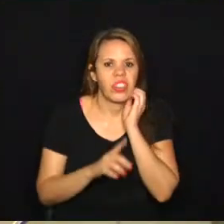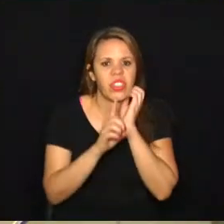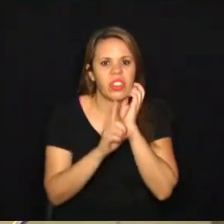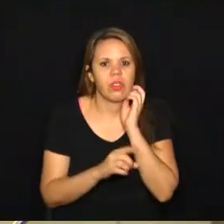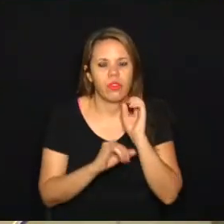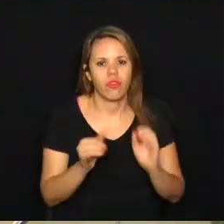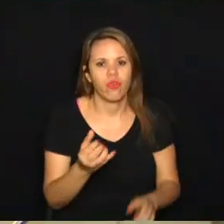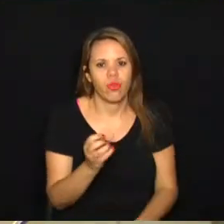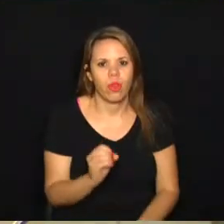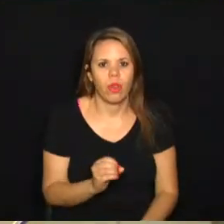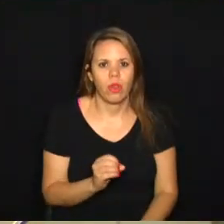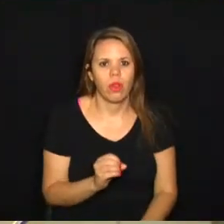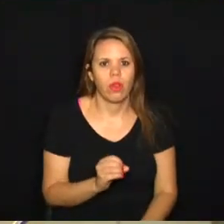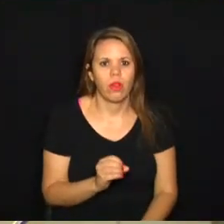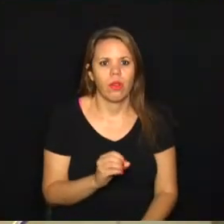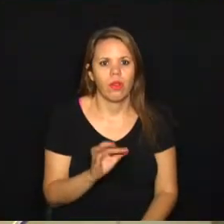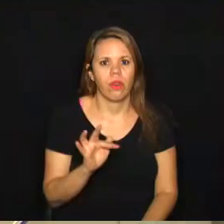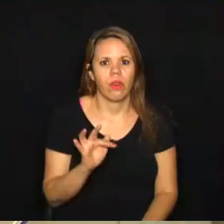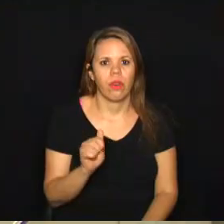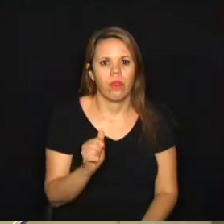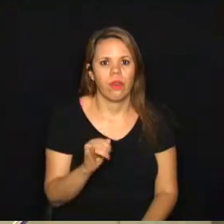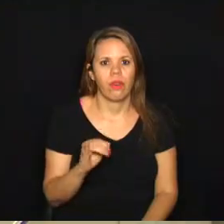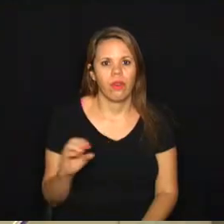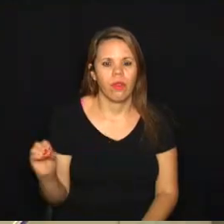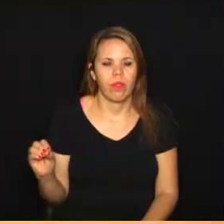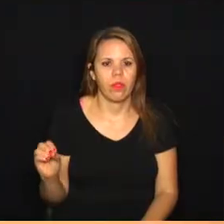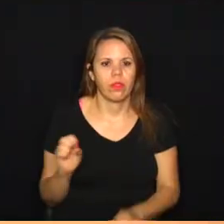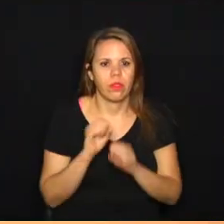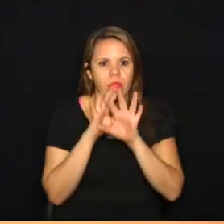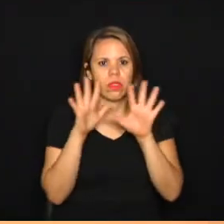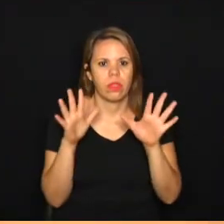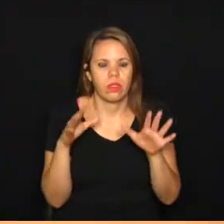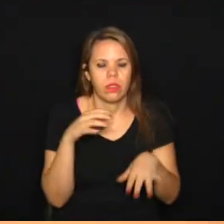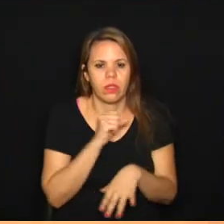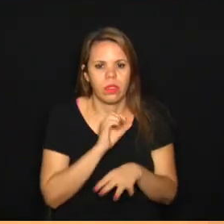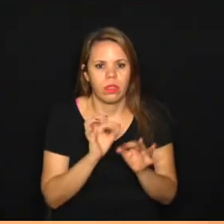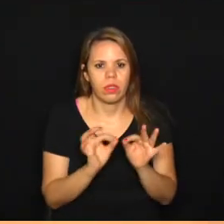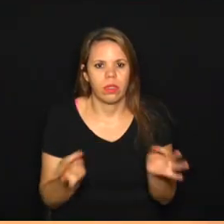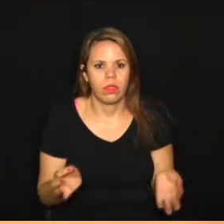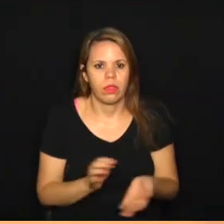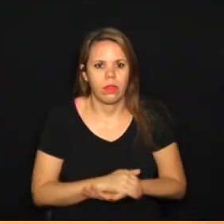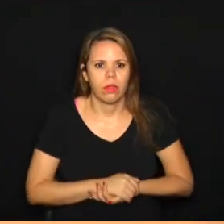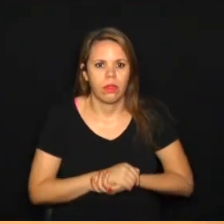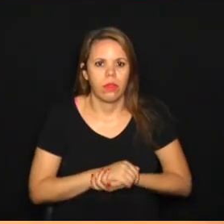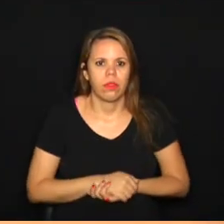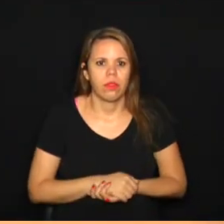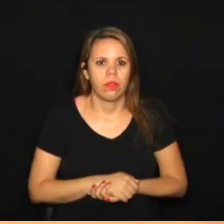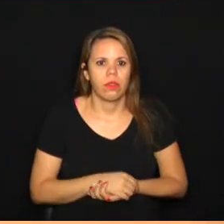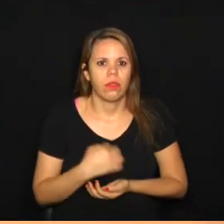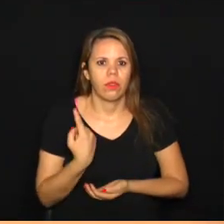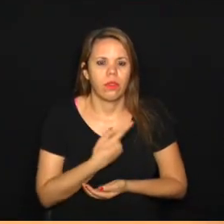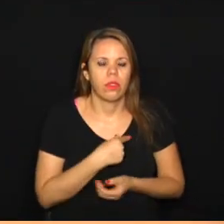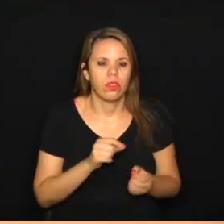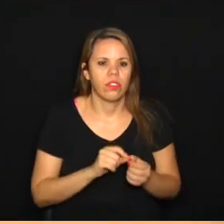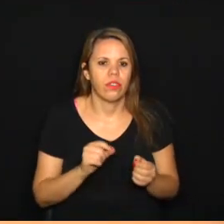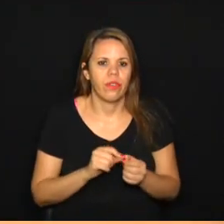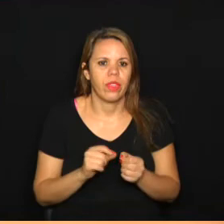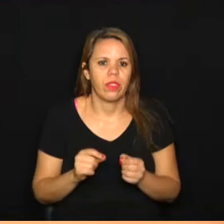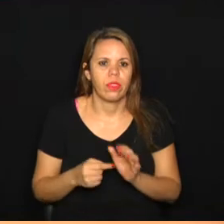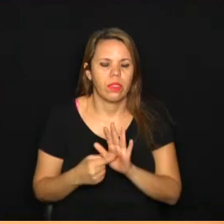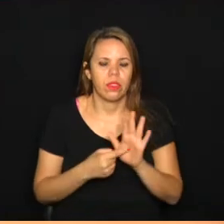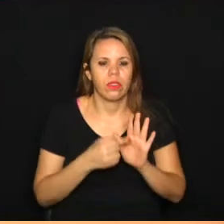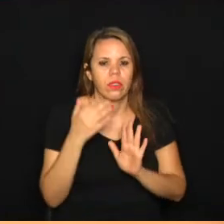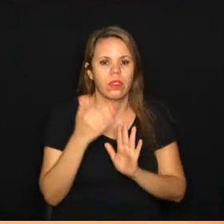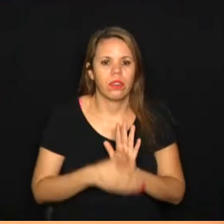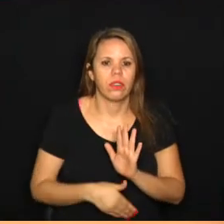Fábio. Só alguns esclarecimentos breves, né? Quando a gente faz a